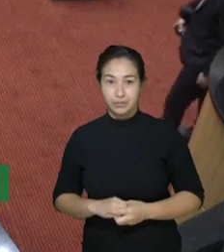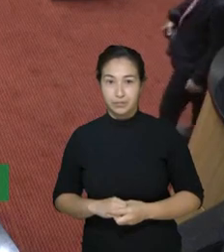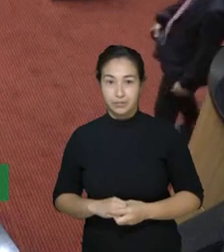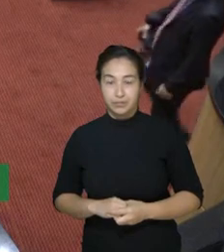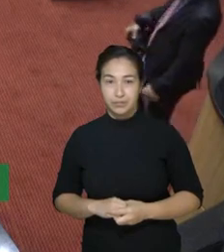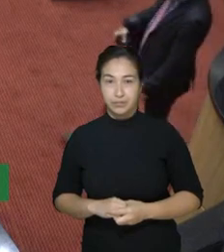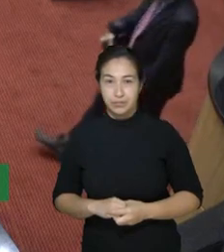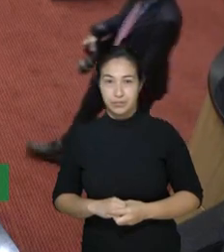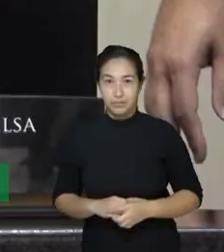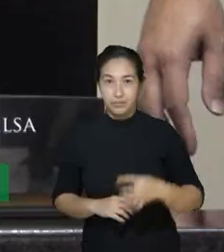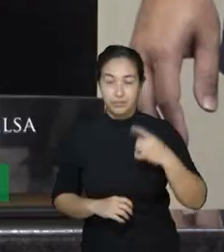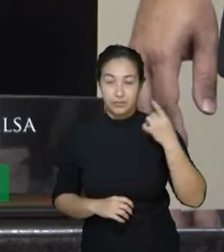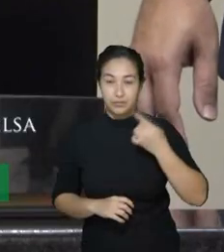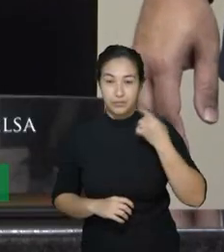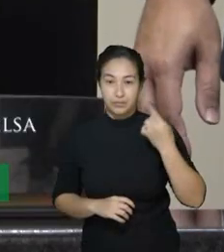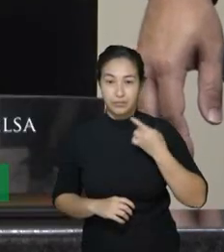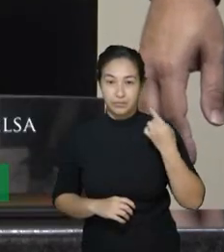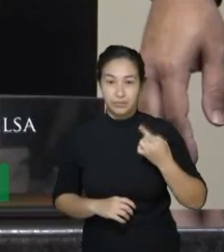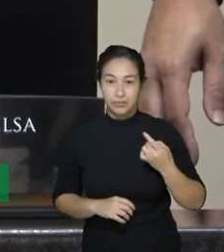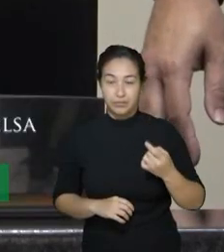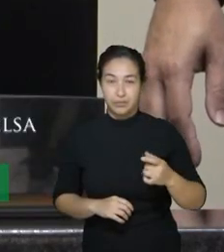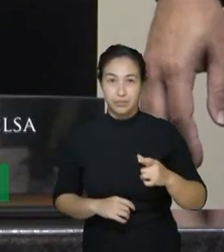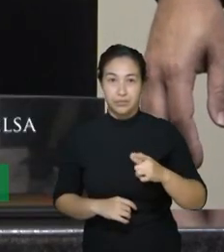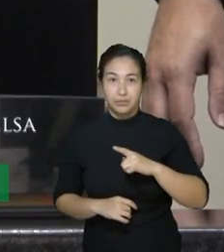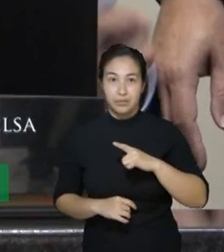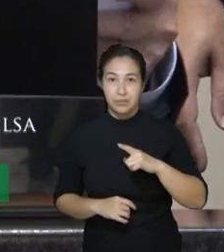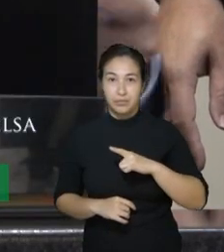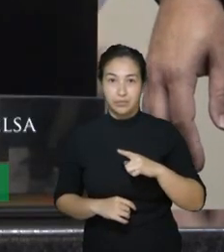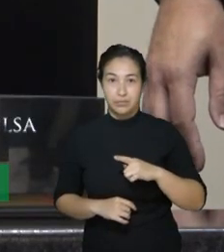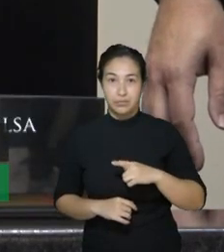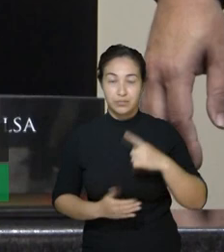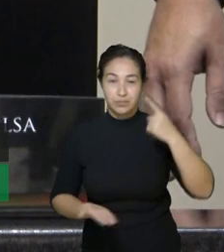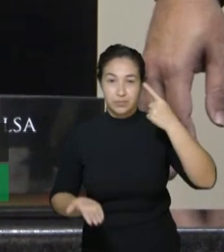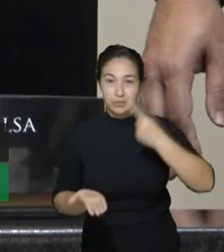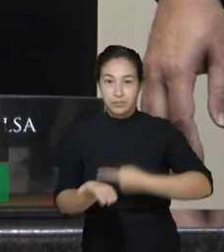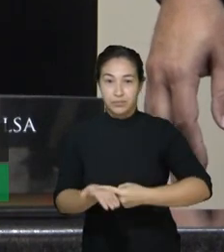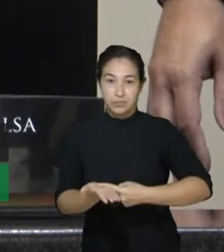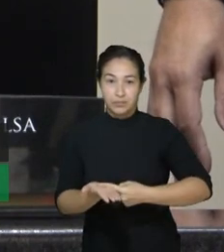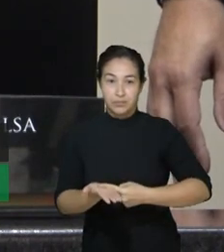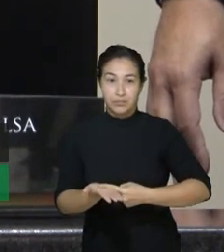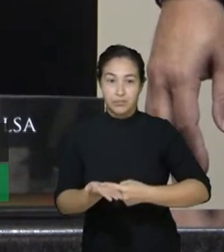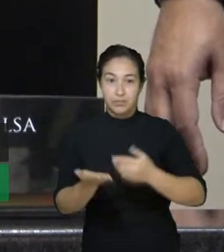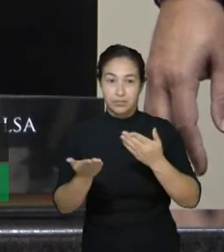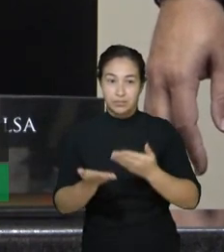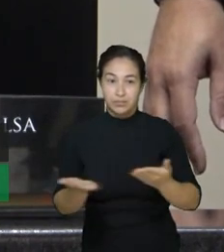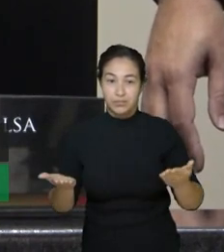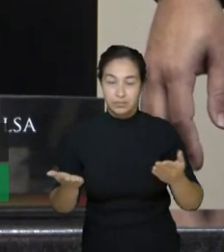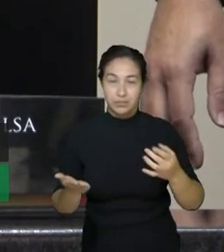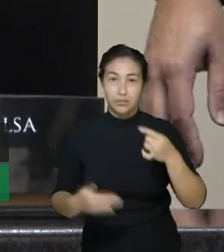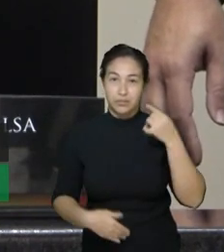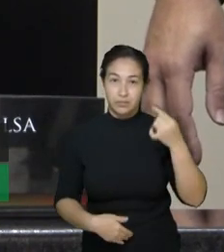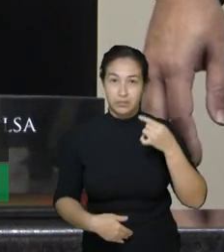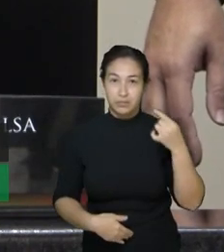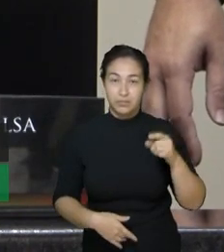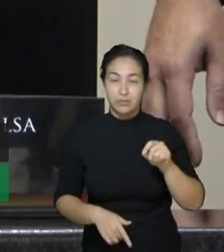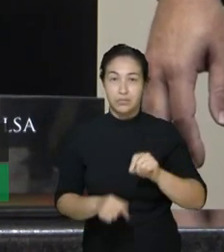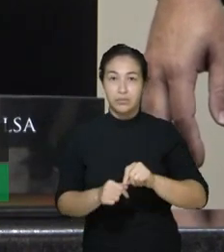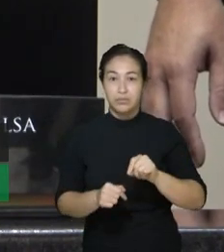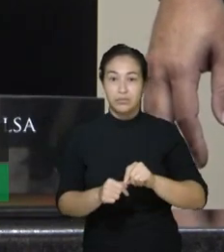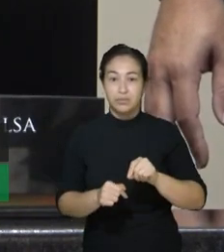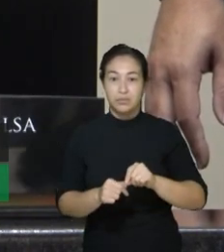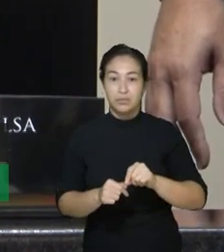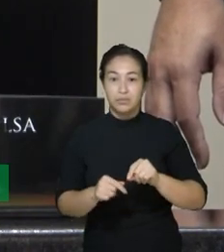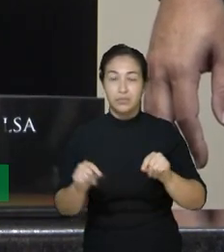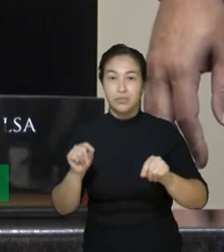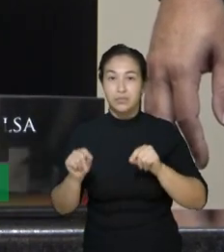Senhores deputados, nós havíamos feito um acordo que os senhores deputados fariam aqui aqueles